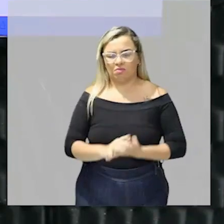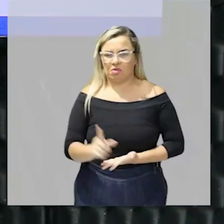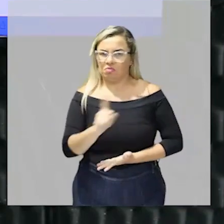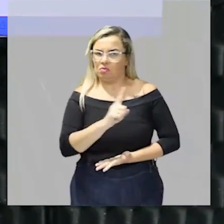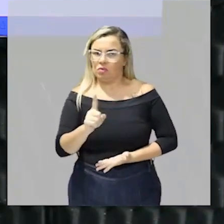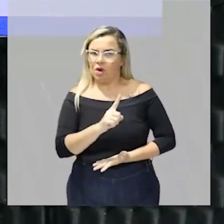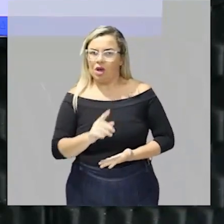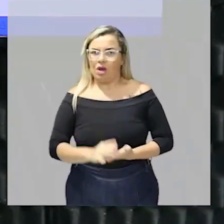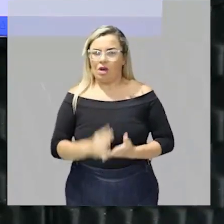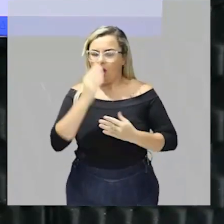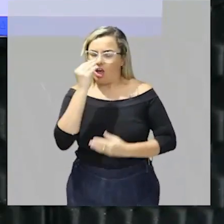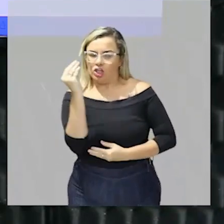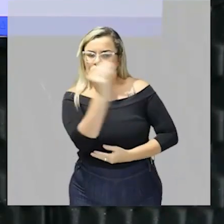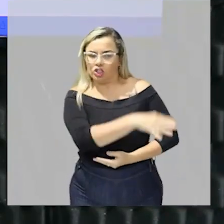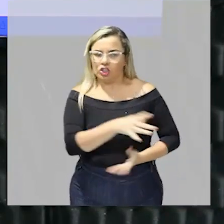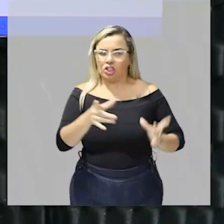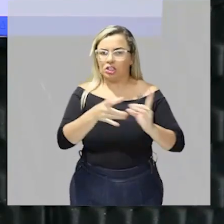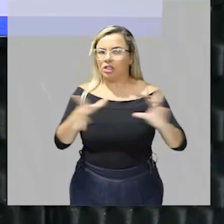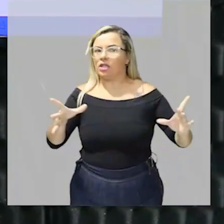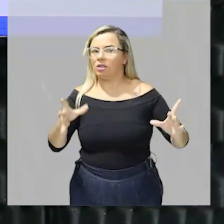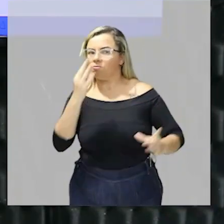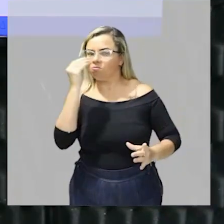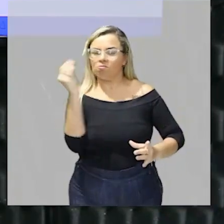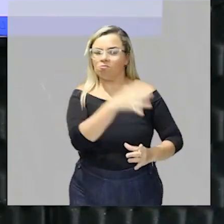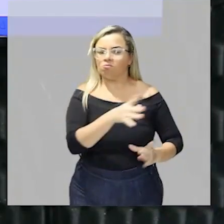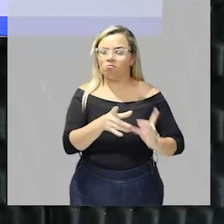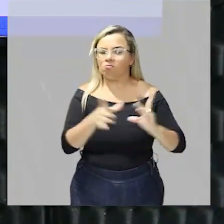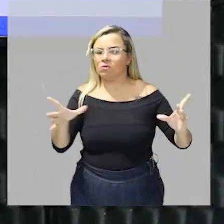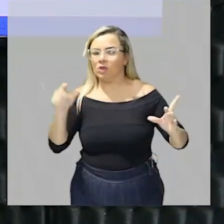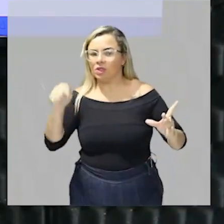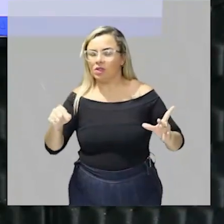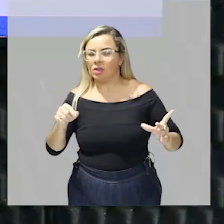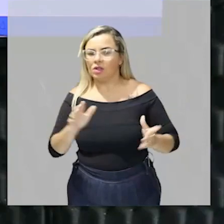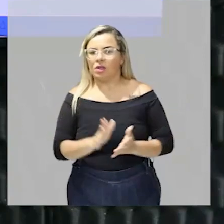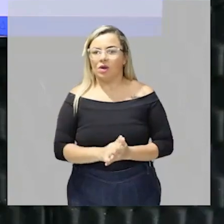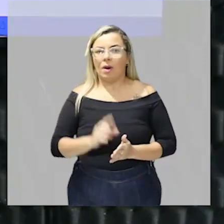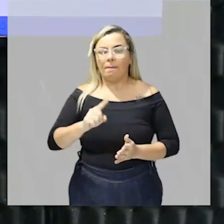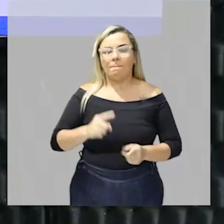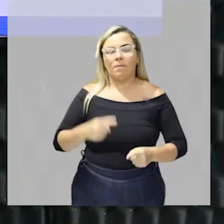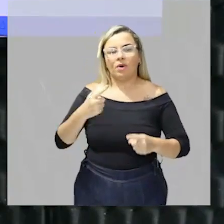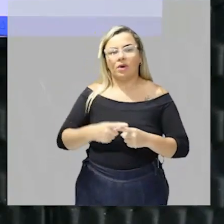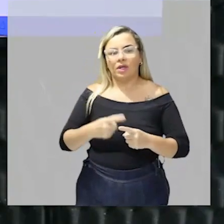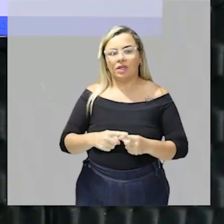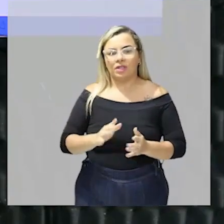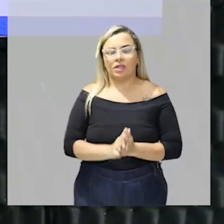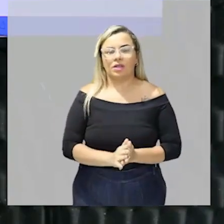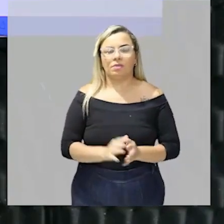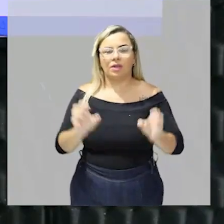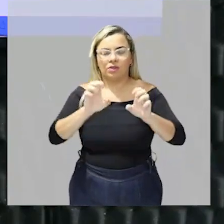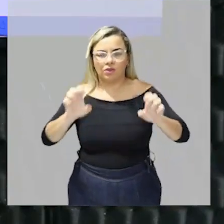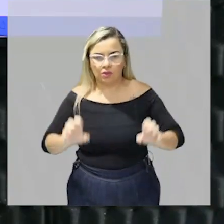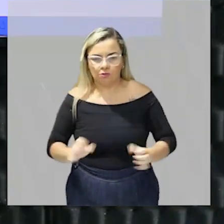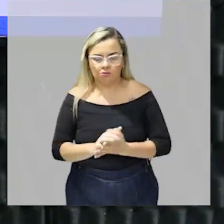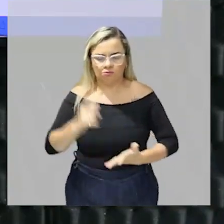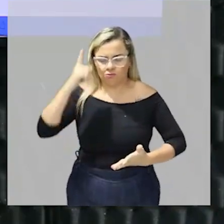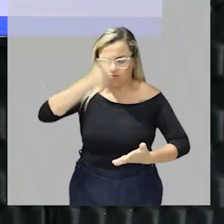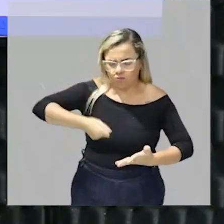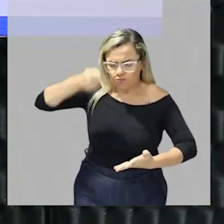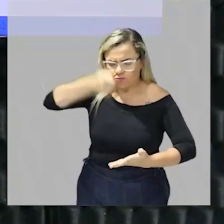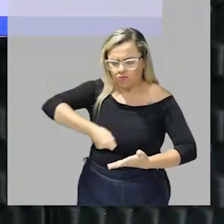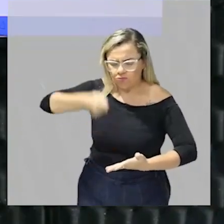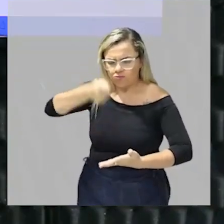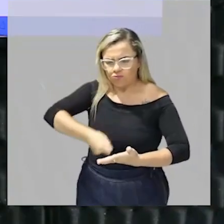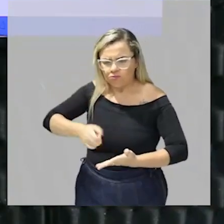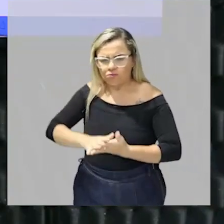foi um regime unipartidário, ele criou uma estrutura de autoritarismo político, uma estrutura onde nós teremos